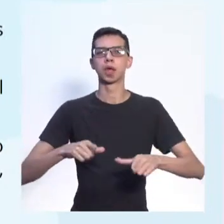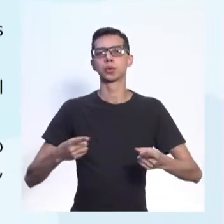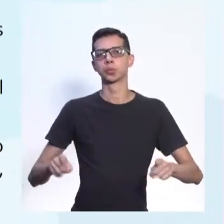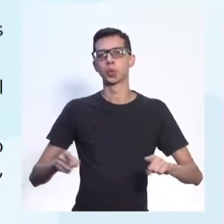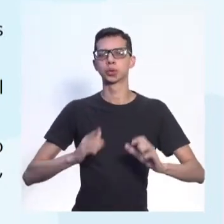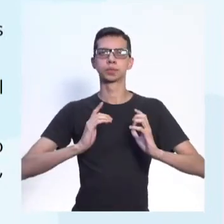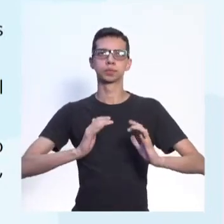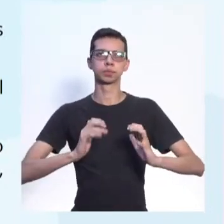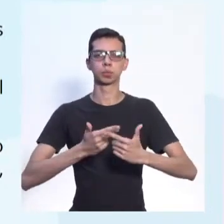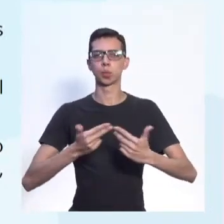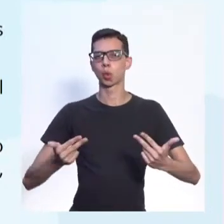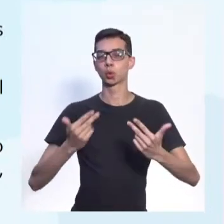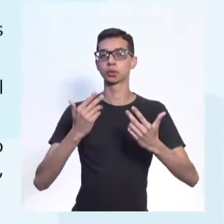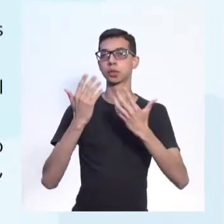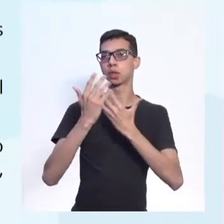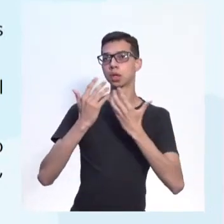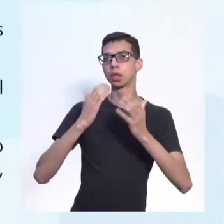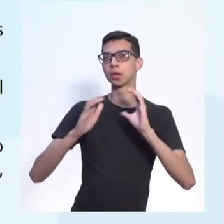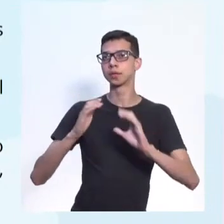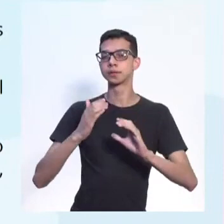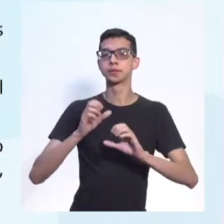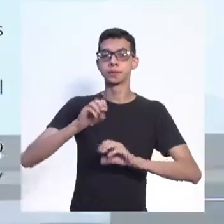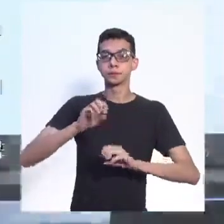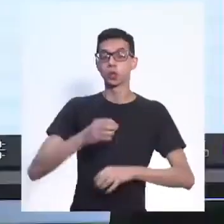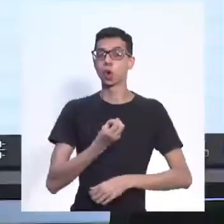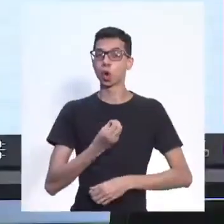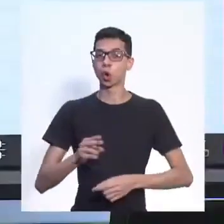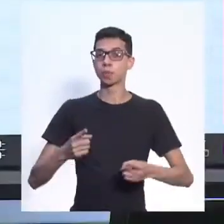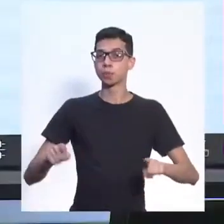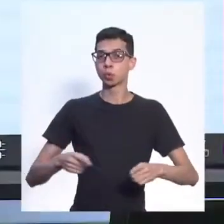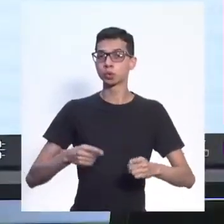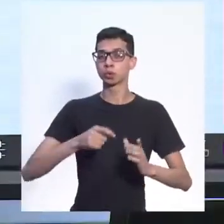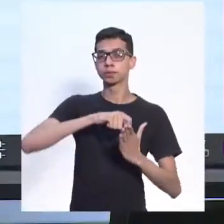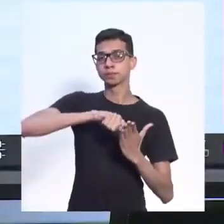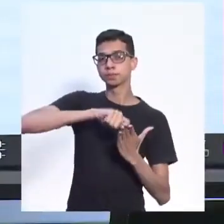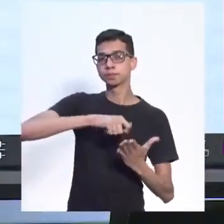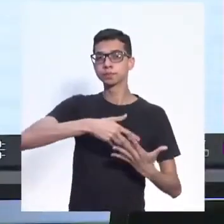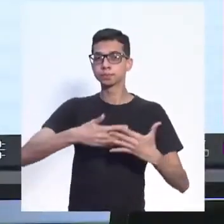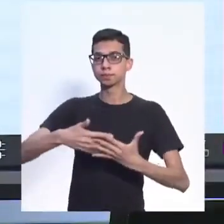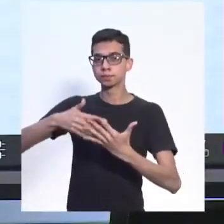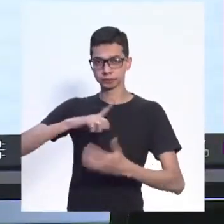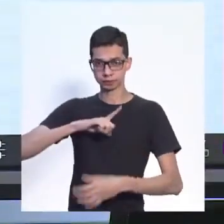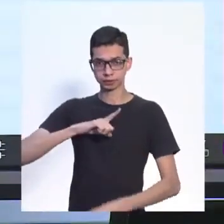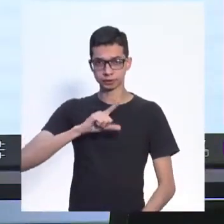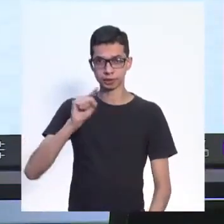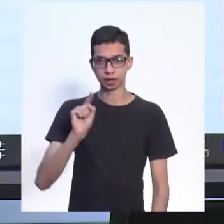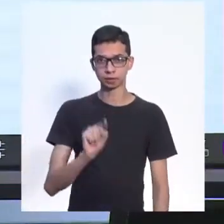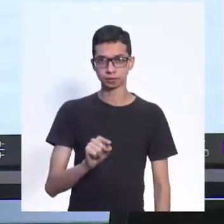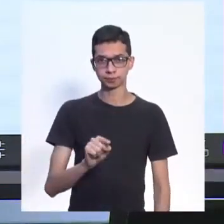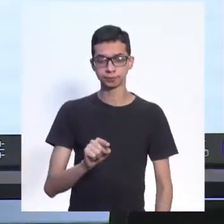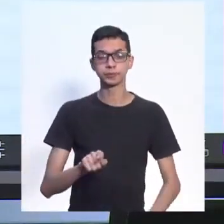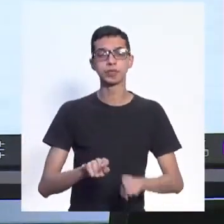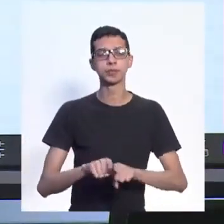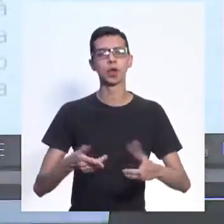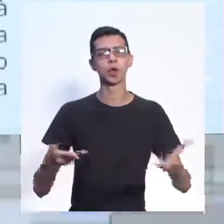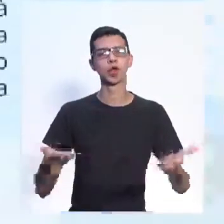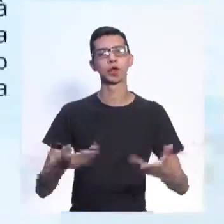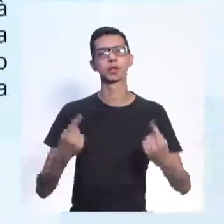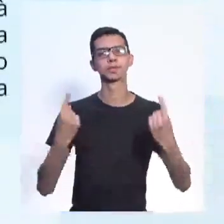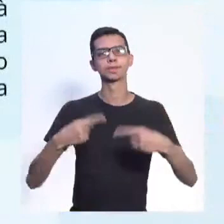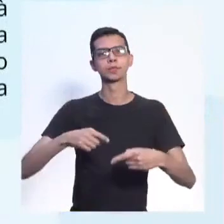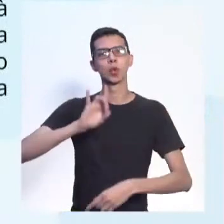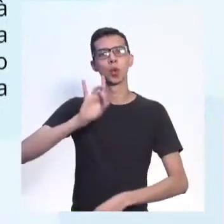instrumento, cantando, lecionando ou até mesmo produzindo músicas? E o último desafio aí da aula de hoje, né? O que